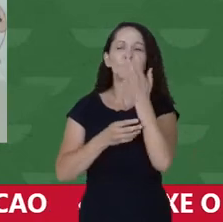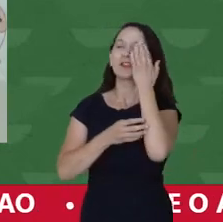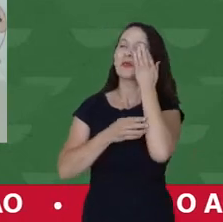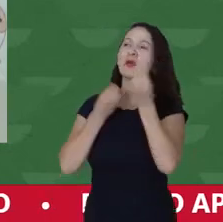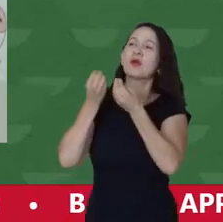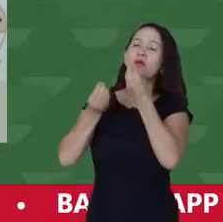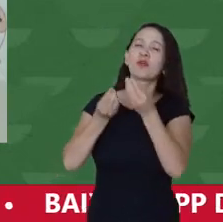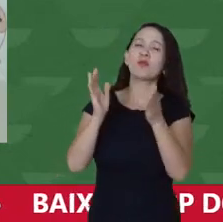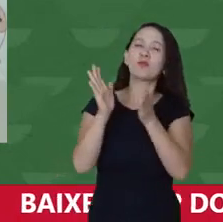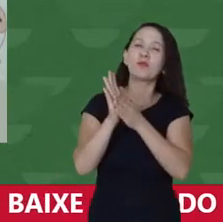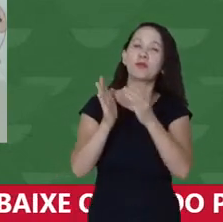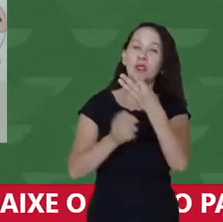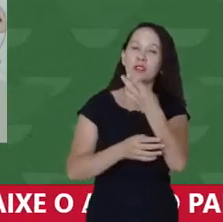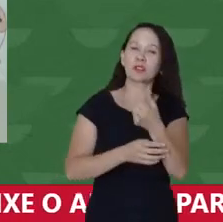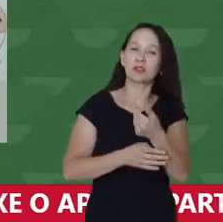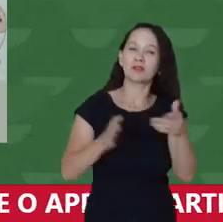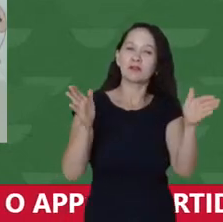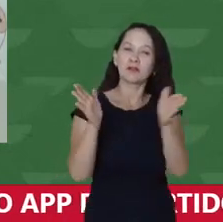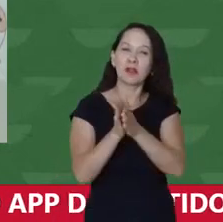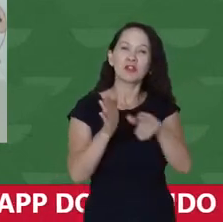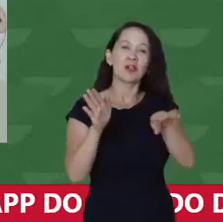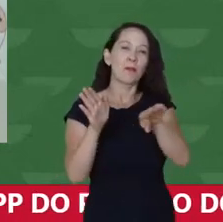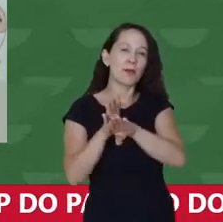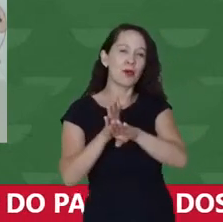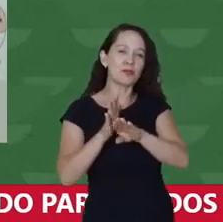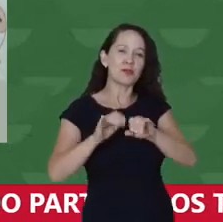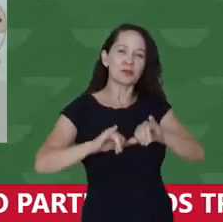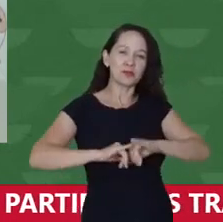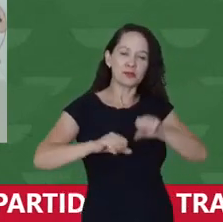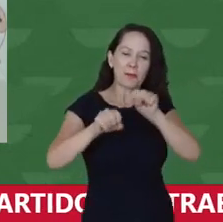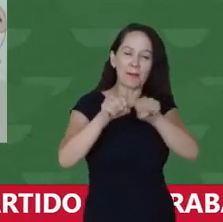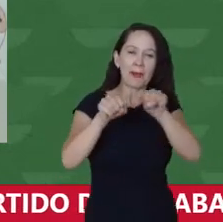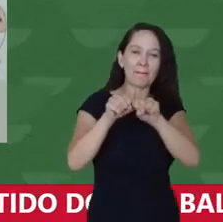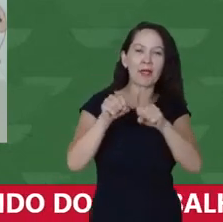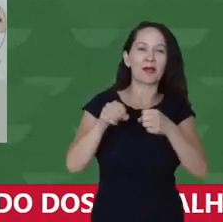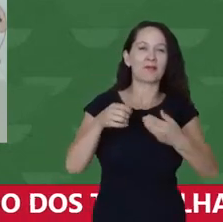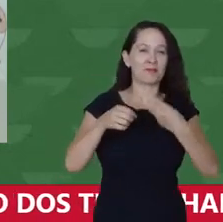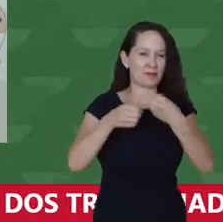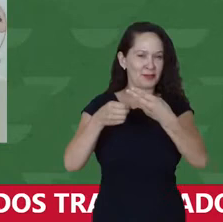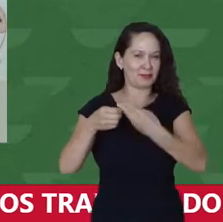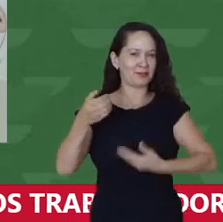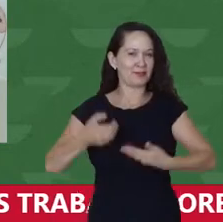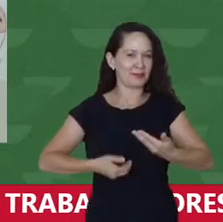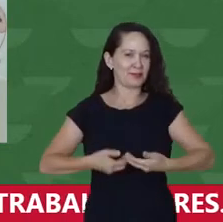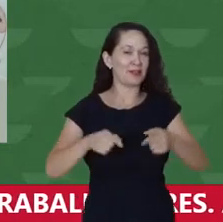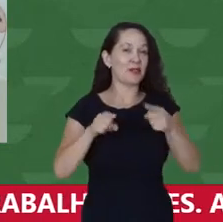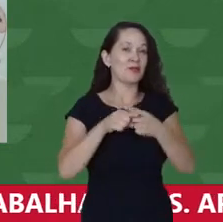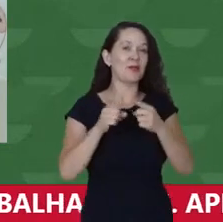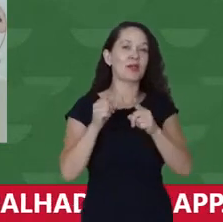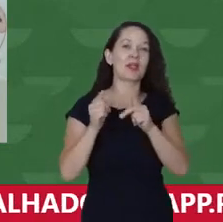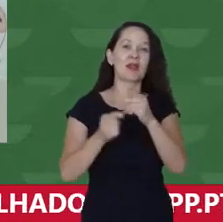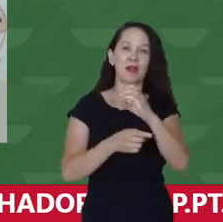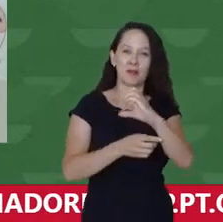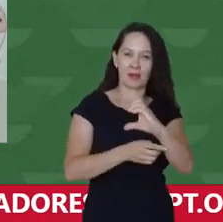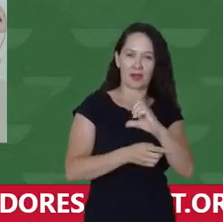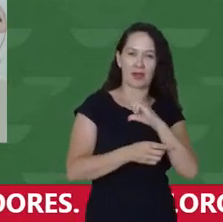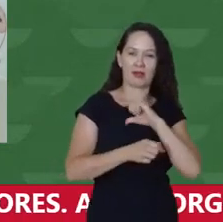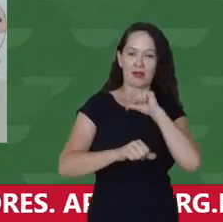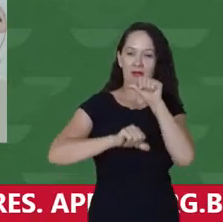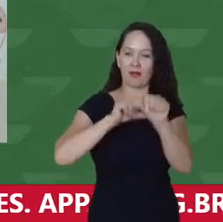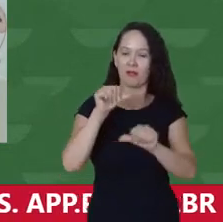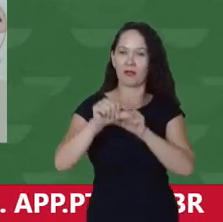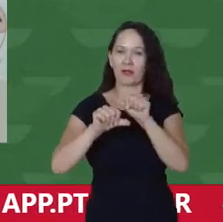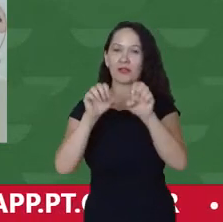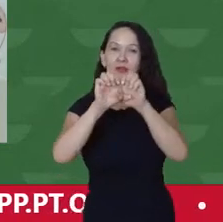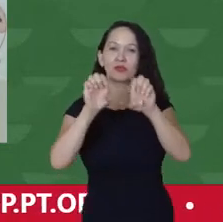32 vai atingir os servidores municipais. Porque essa PEC, e de cara eu quero dizer isso, ela faz mudanças